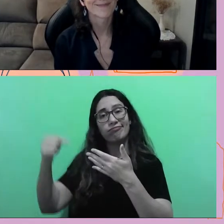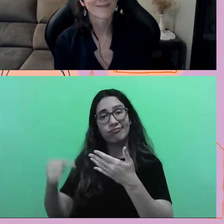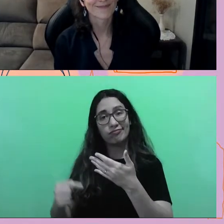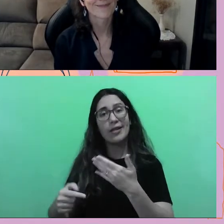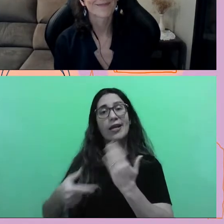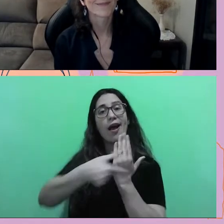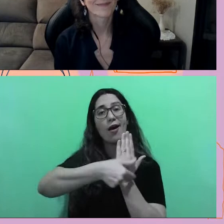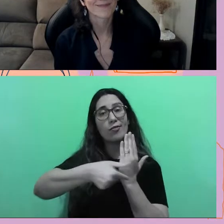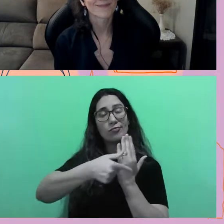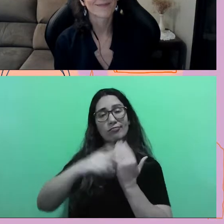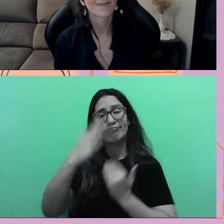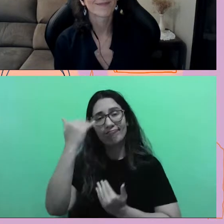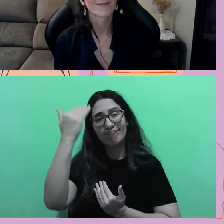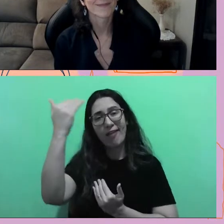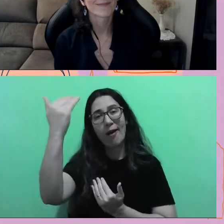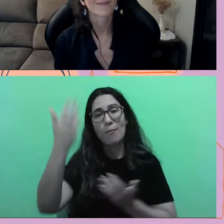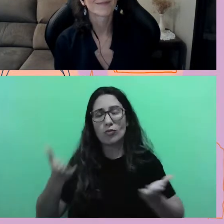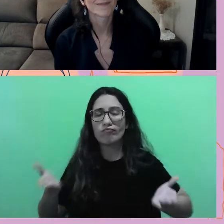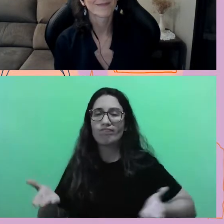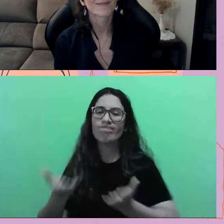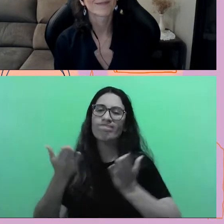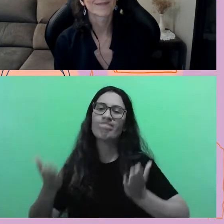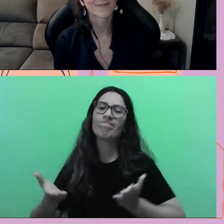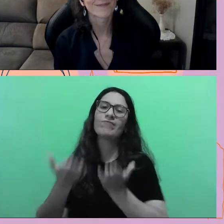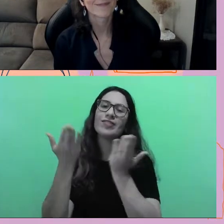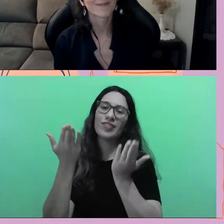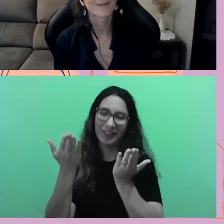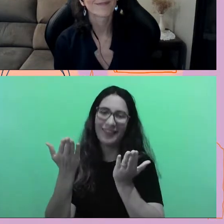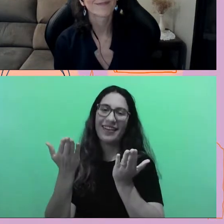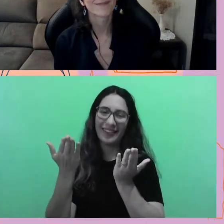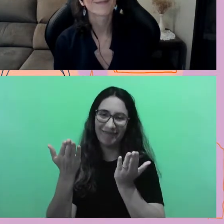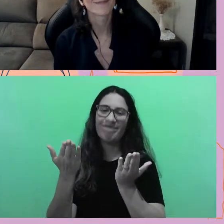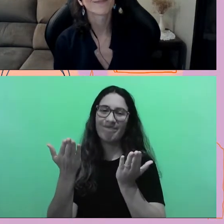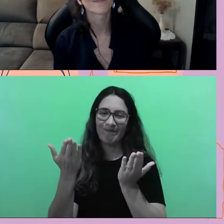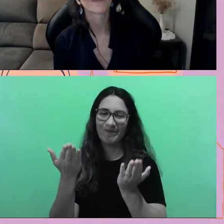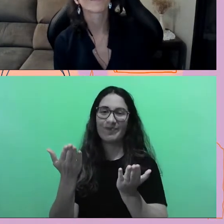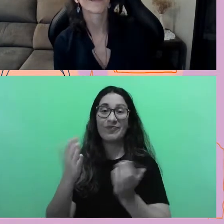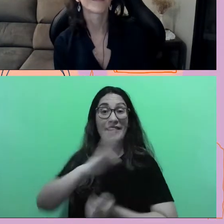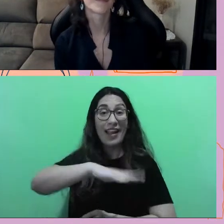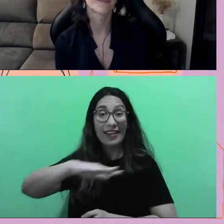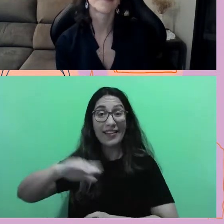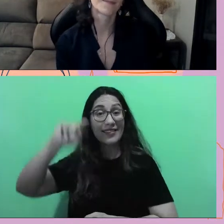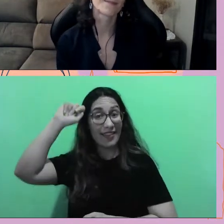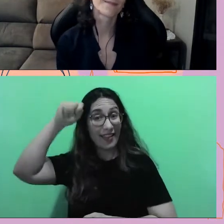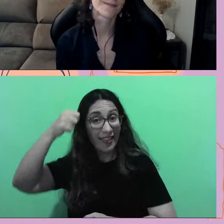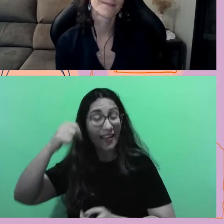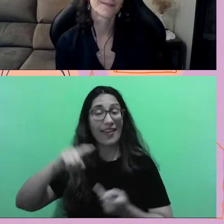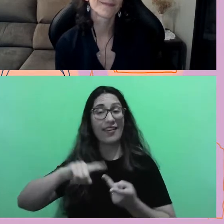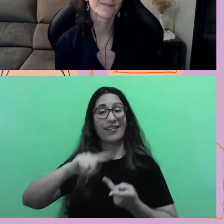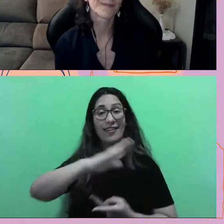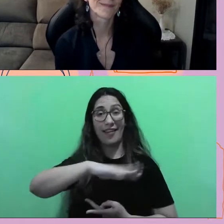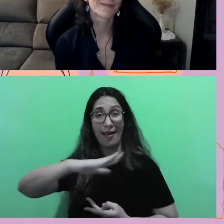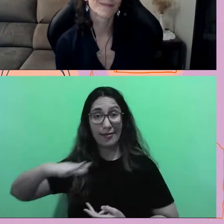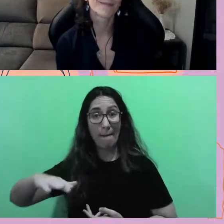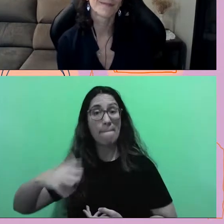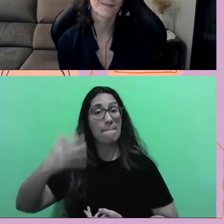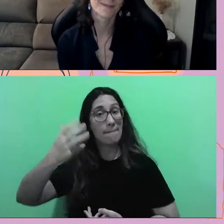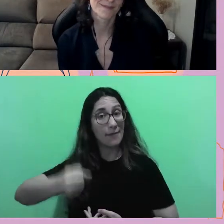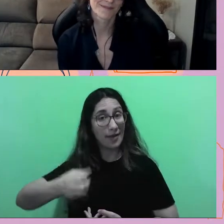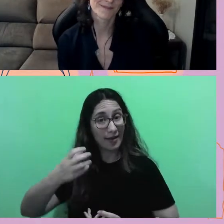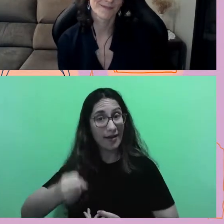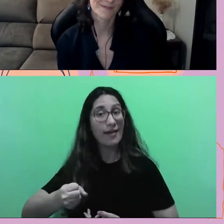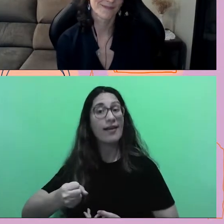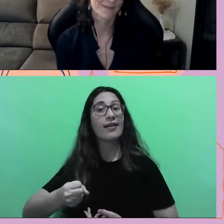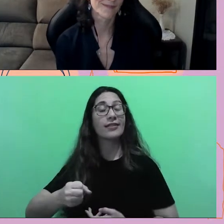história dessas pessoas para poder motivar, né, a criança negra, a criança branca, né, a criança, né, de